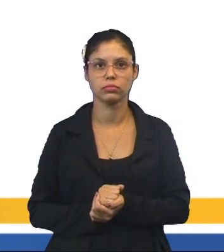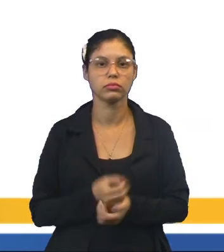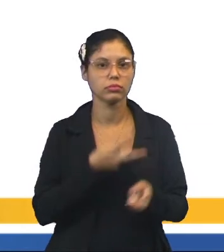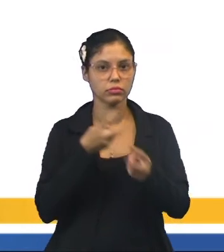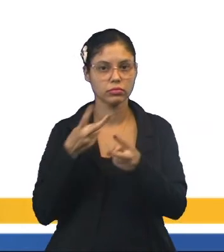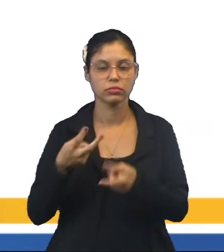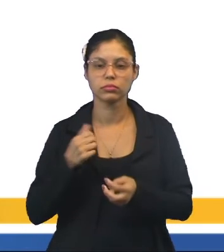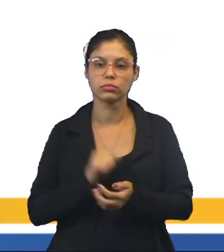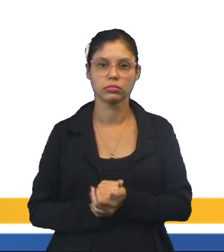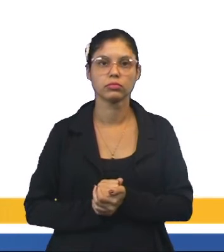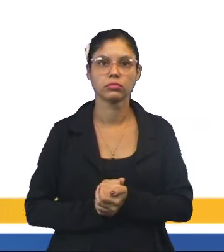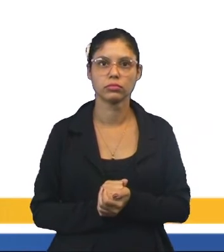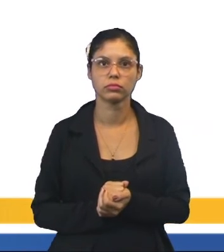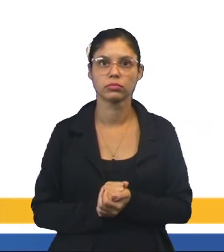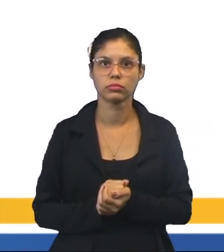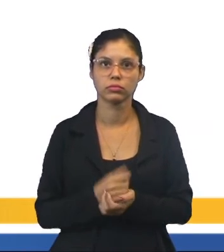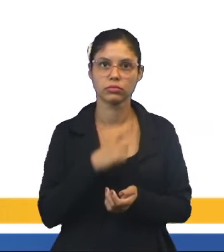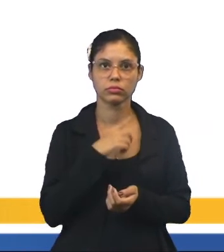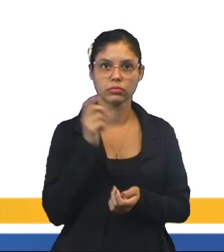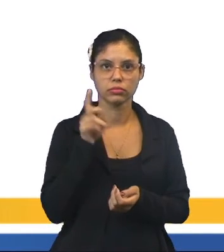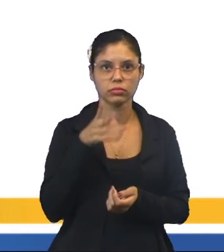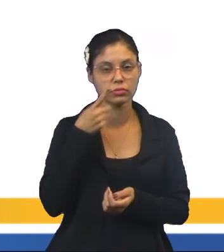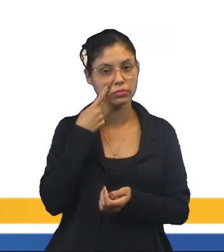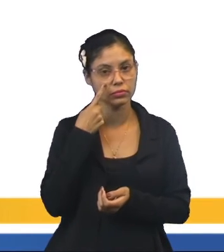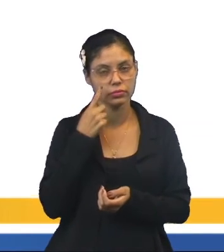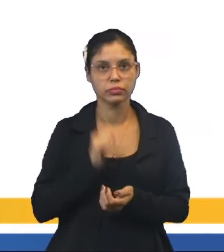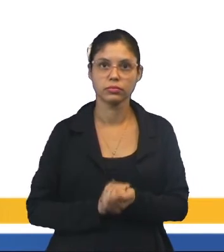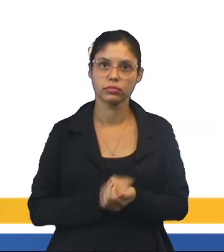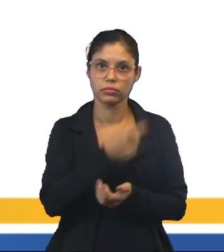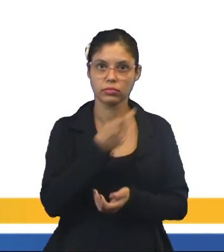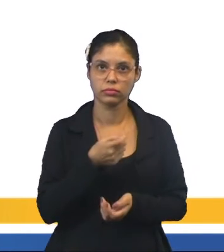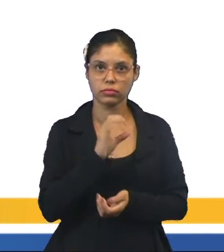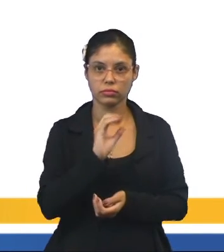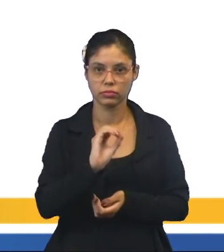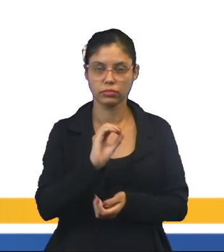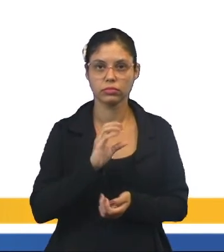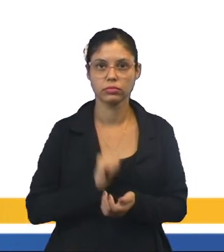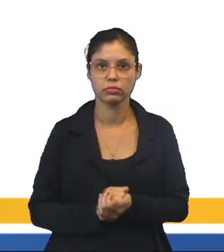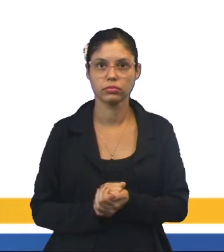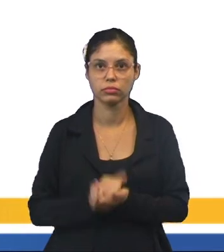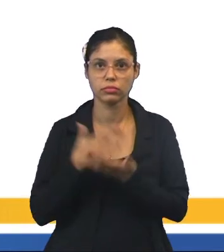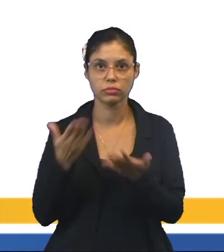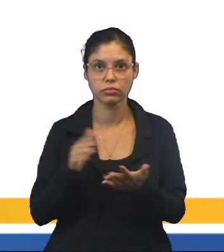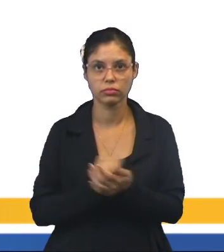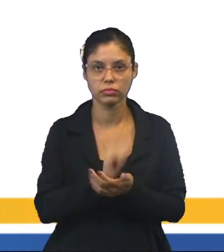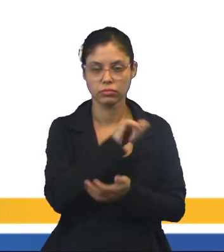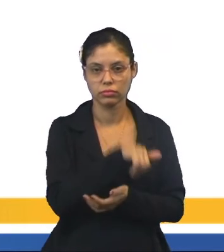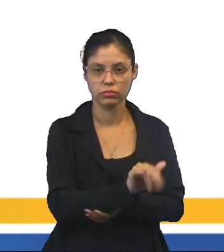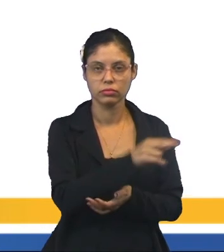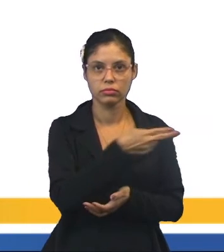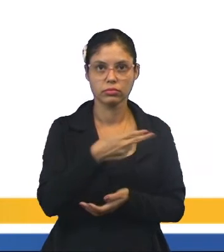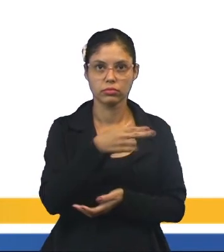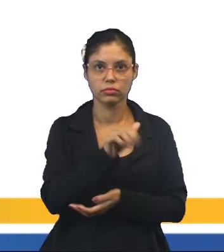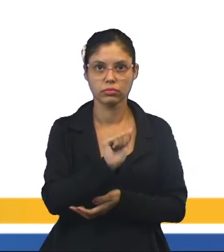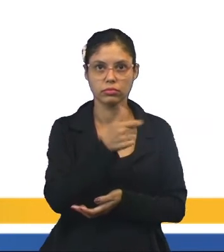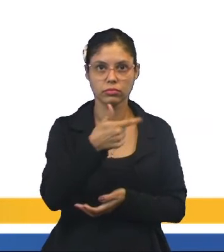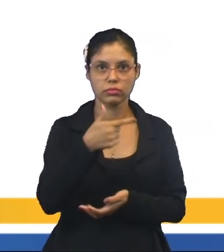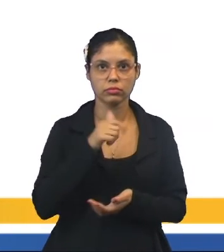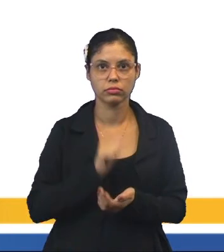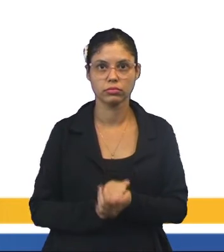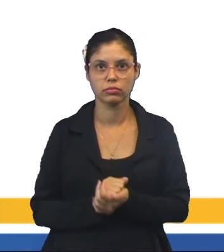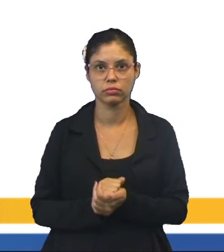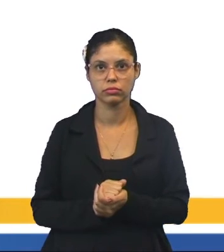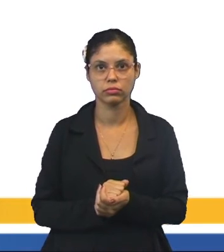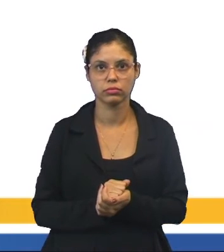Para perceber isso, basta observar que se x é igual a zero, então aí nós temos